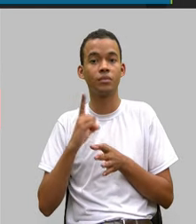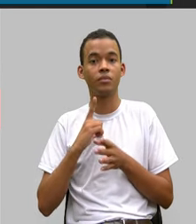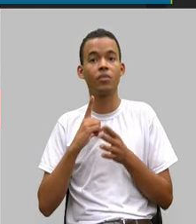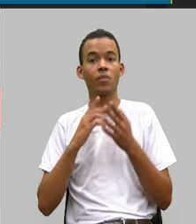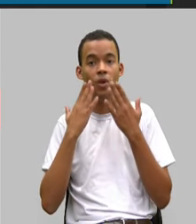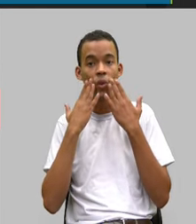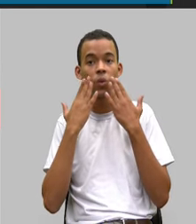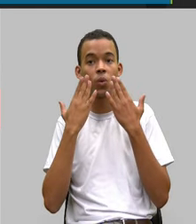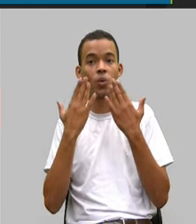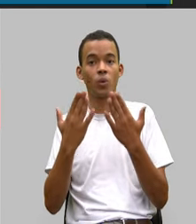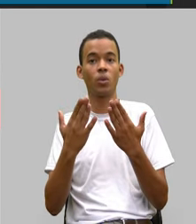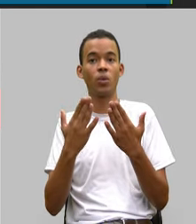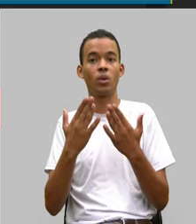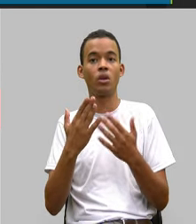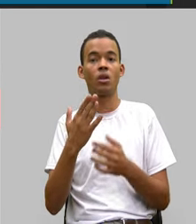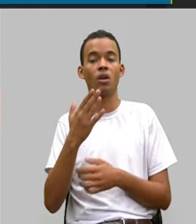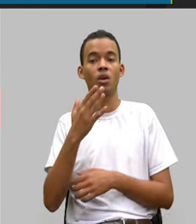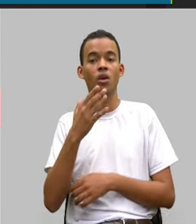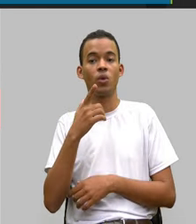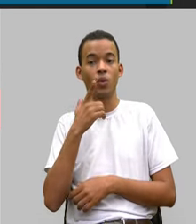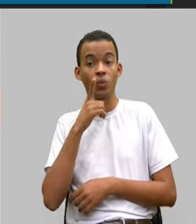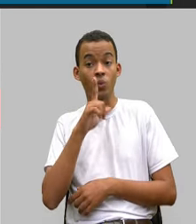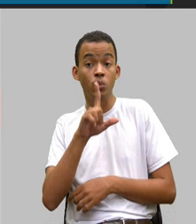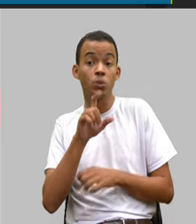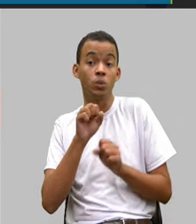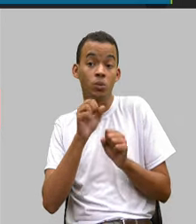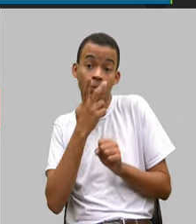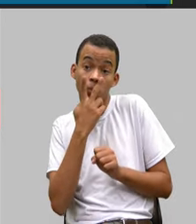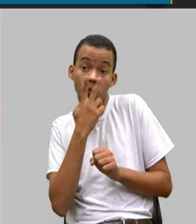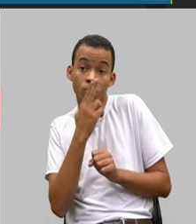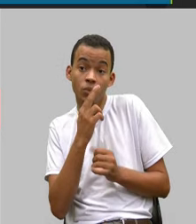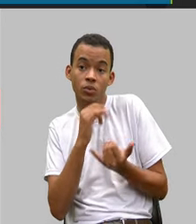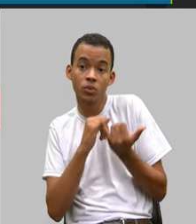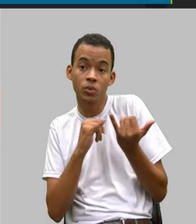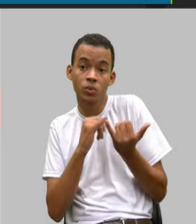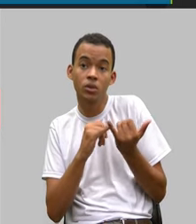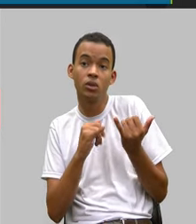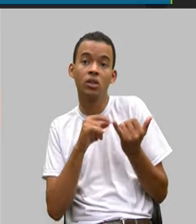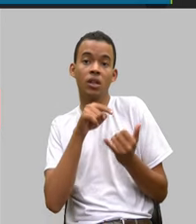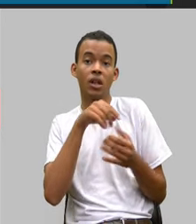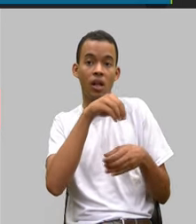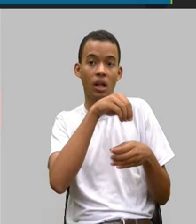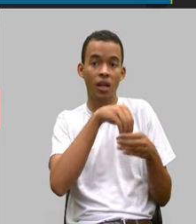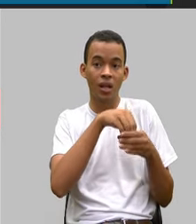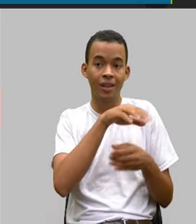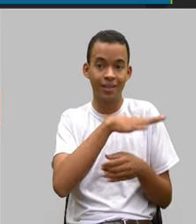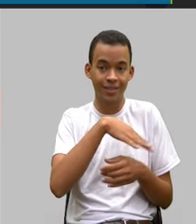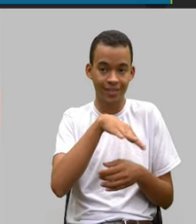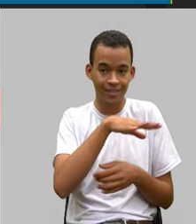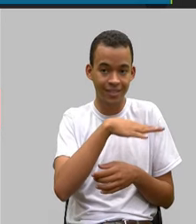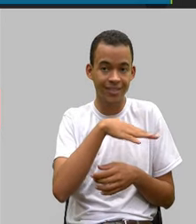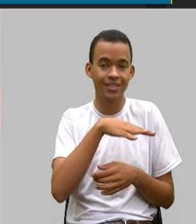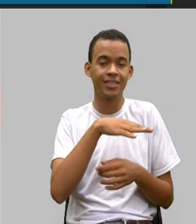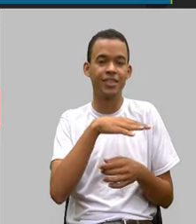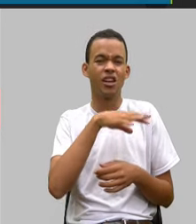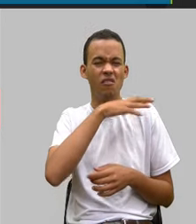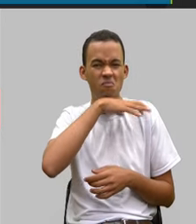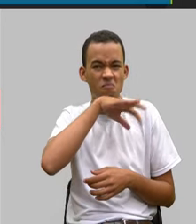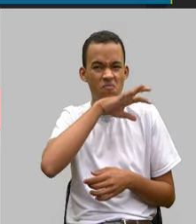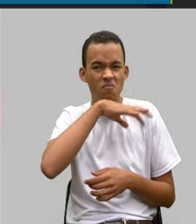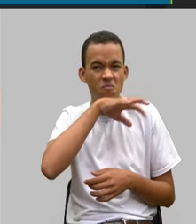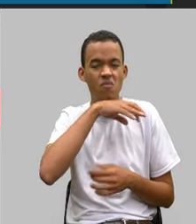antitumoral eh com a em modelos animais e eu vou fazer um comentário sobre isso